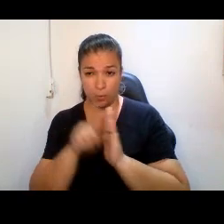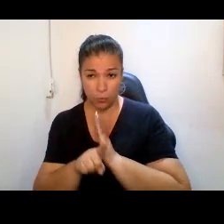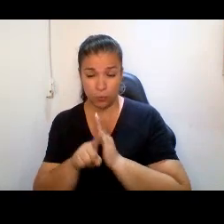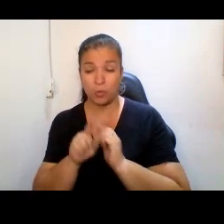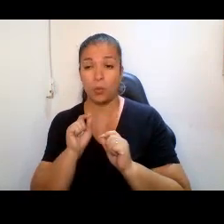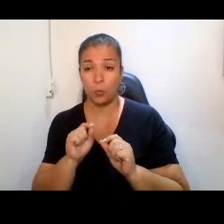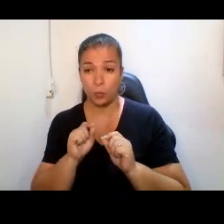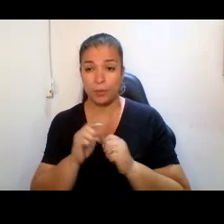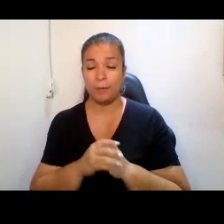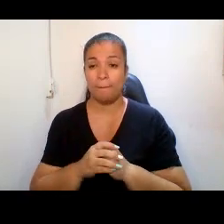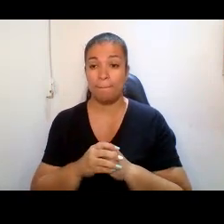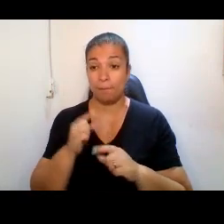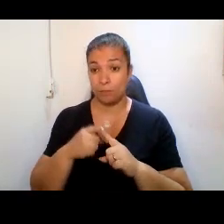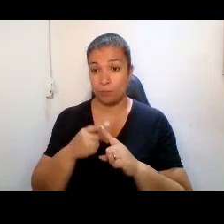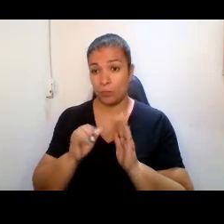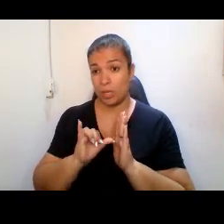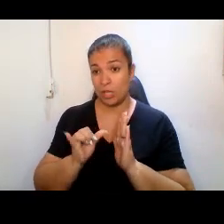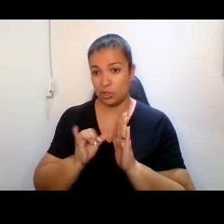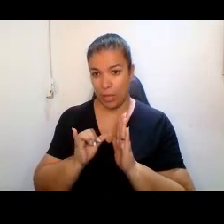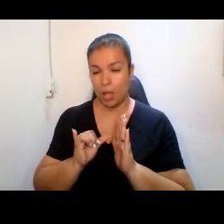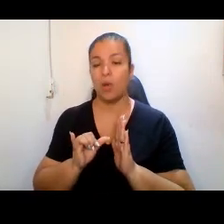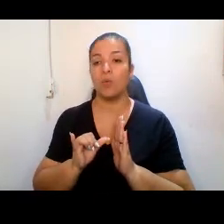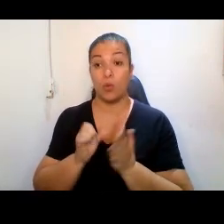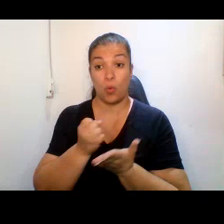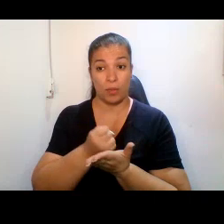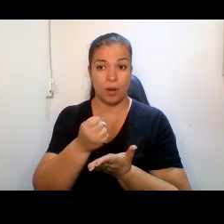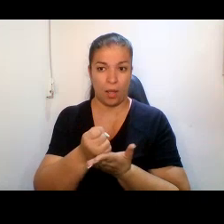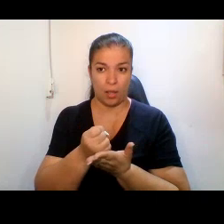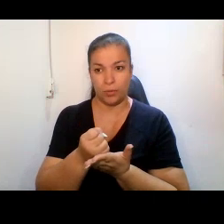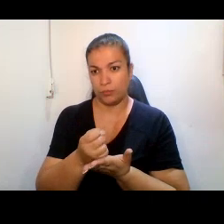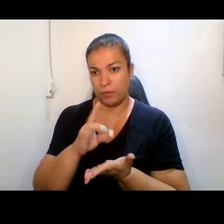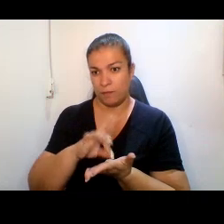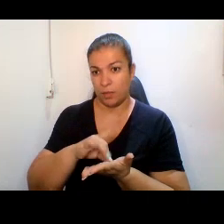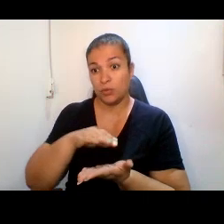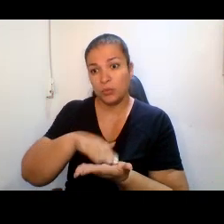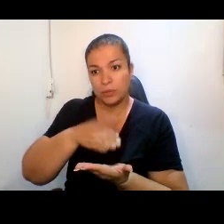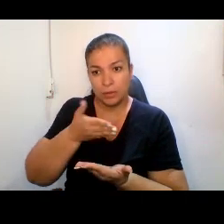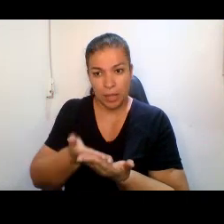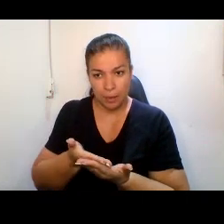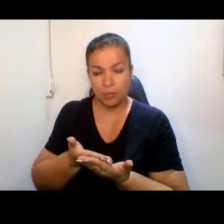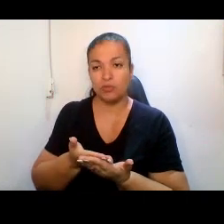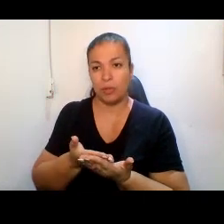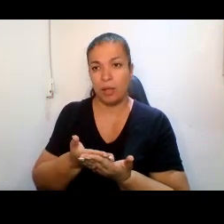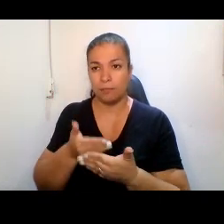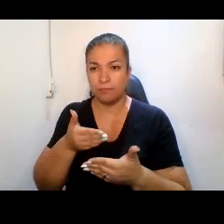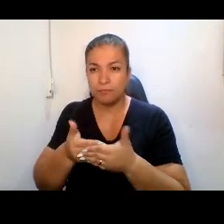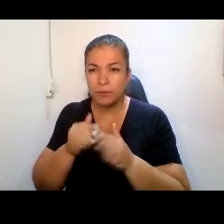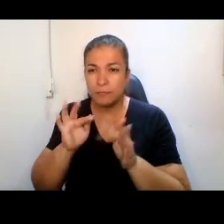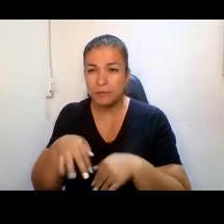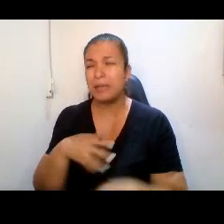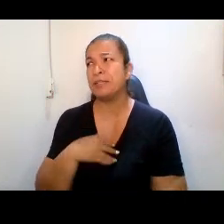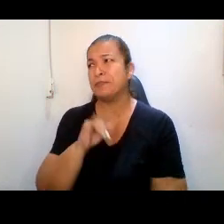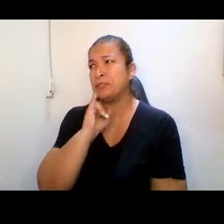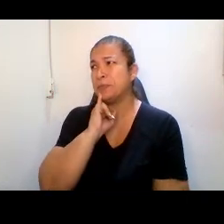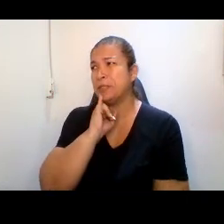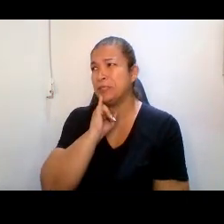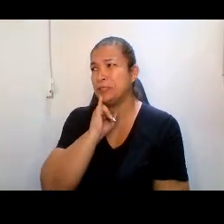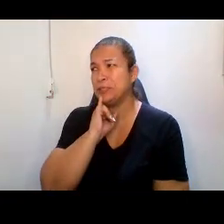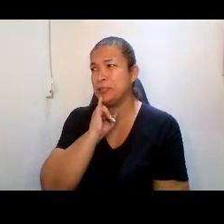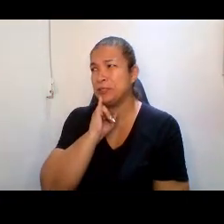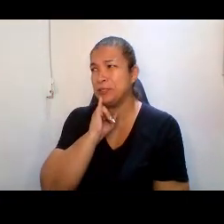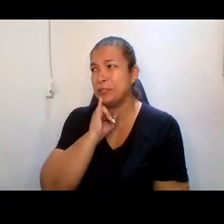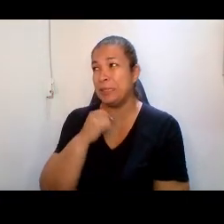é porque o edital, o contrato, né, na verdade, dos intérpretes está acabando. Infelizmente, eu